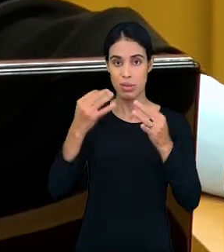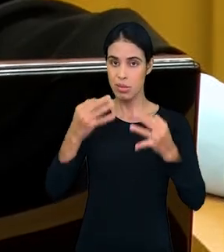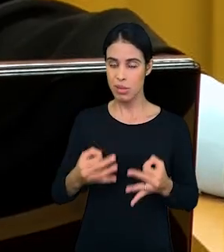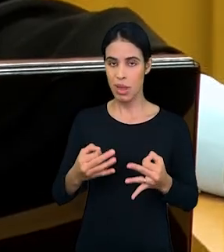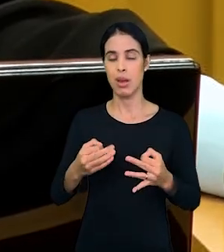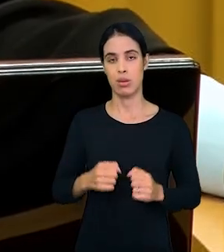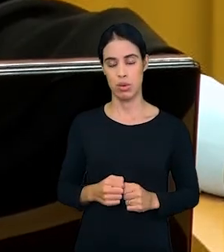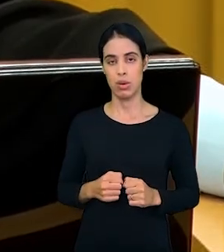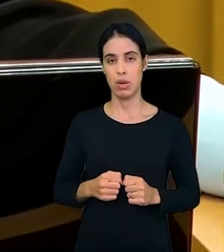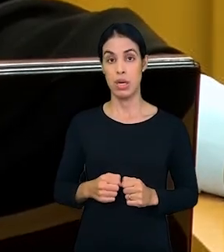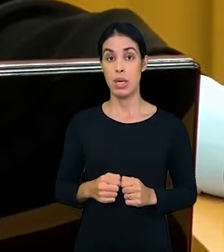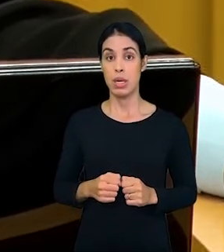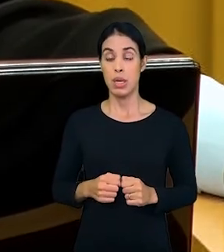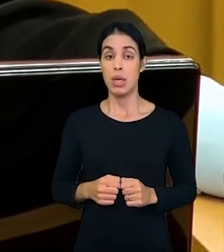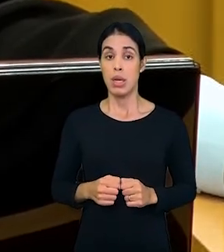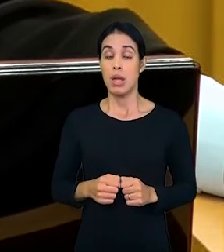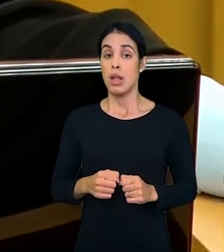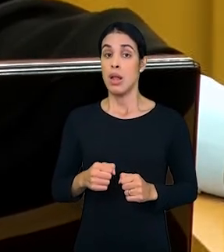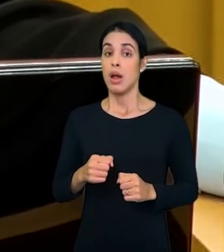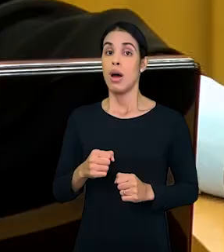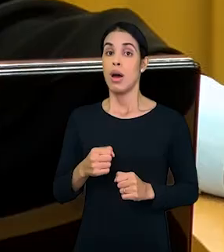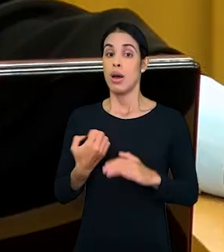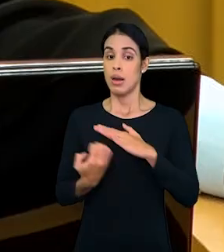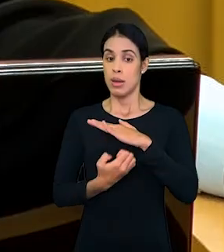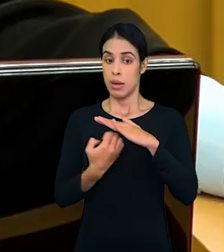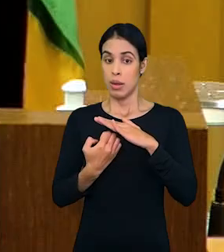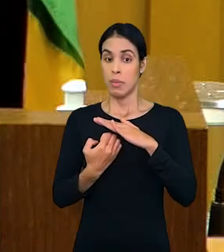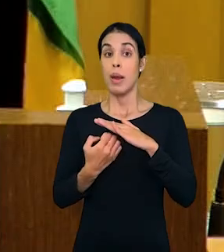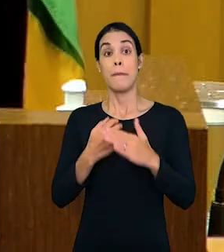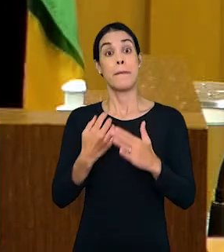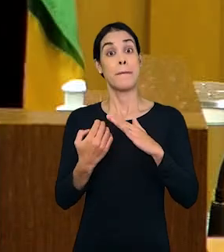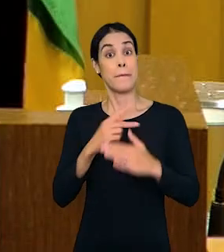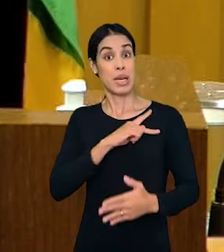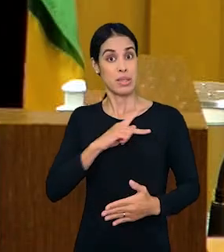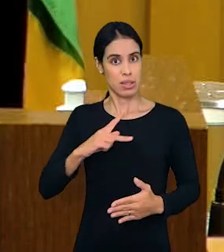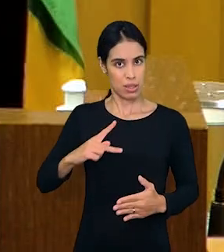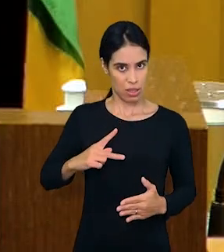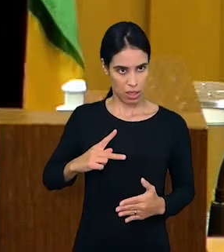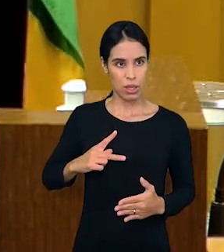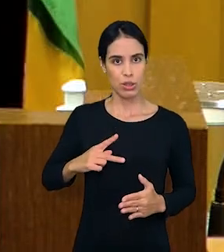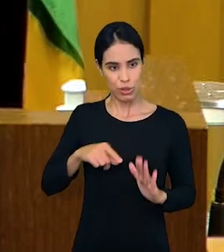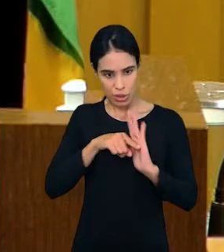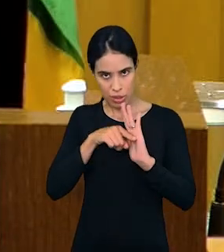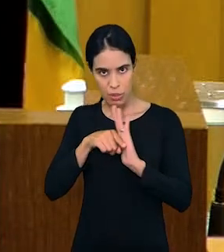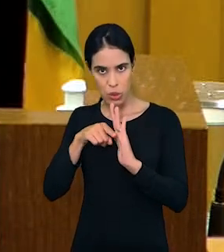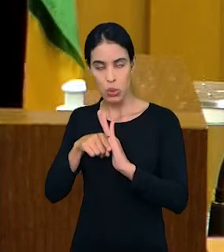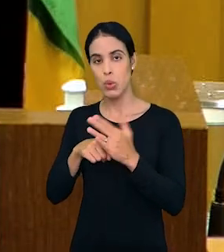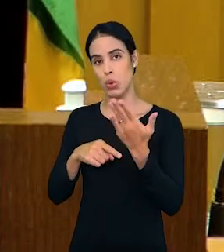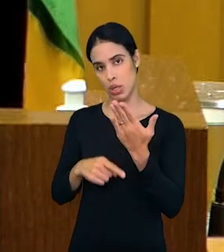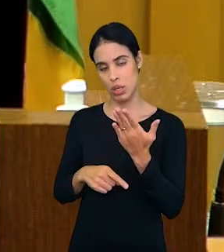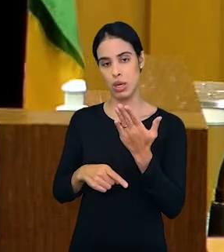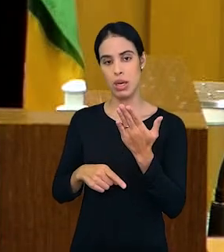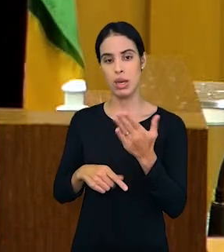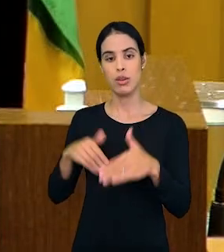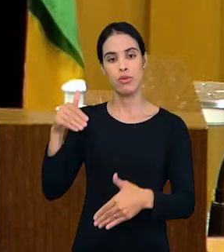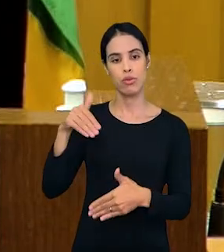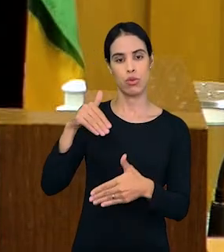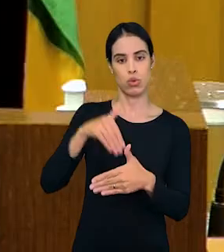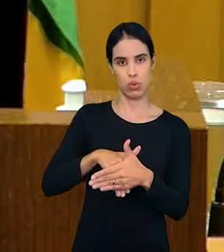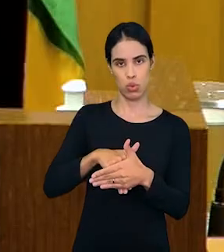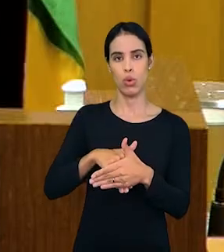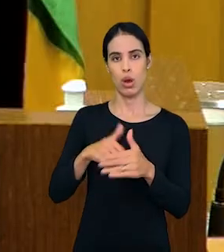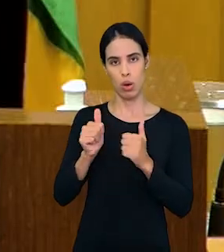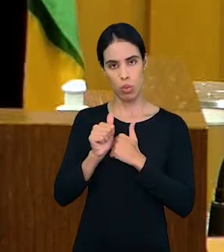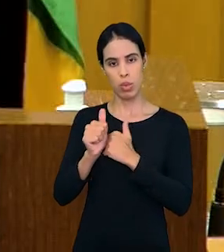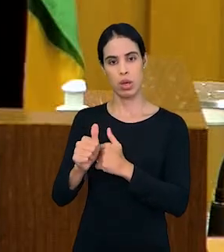de fatos e provas. Sobre o questionamento, o presidente da turma, ministro José Roberto Pimenta, ao votar